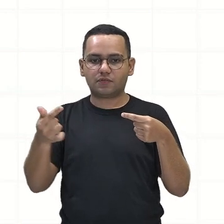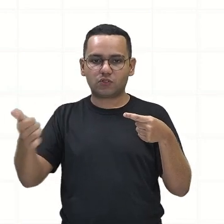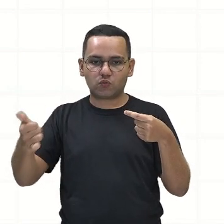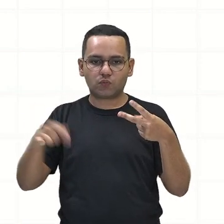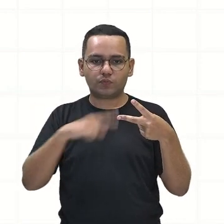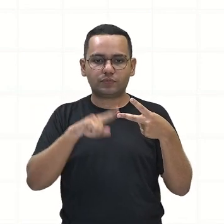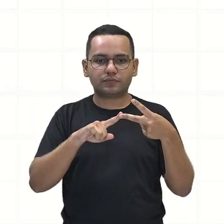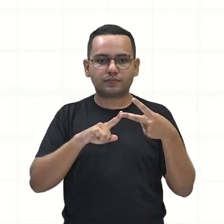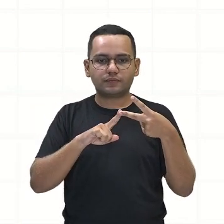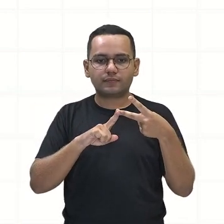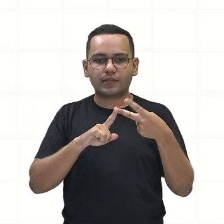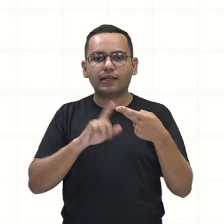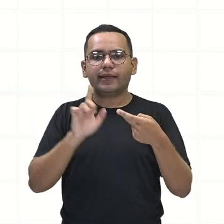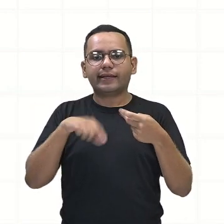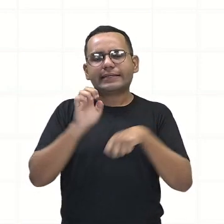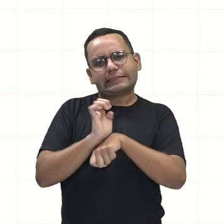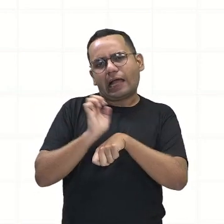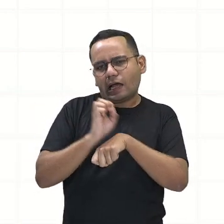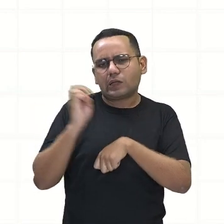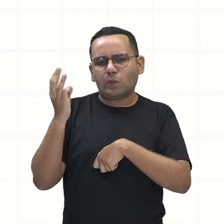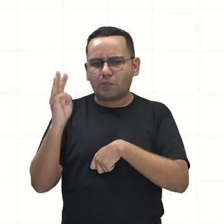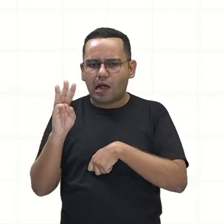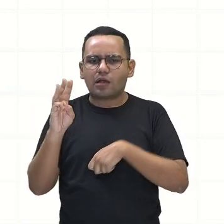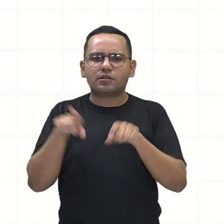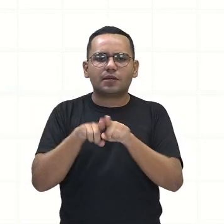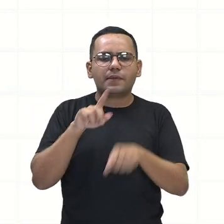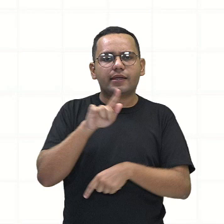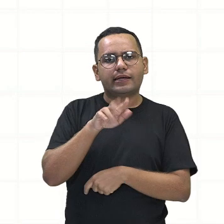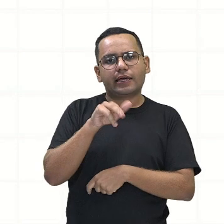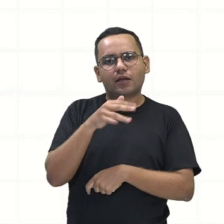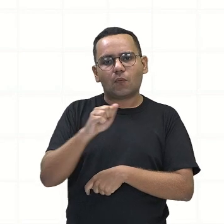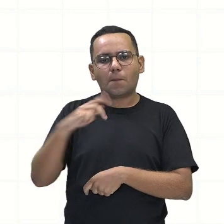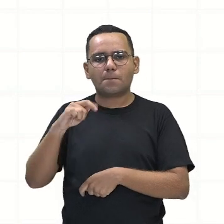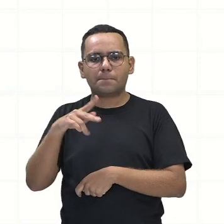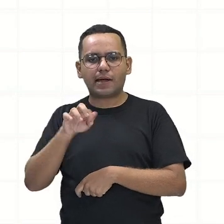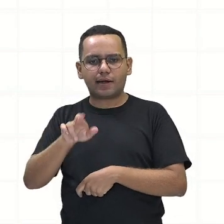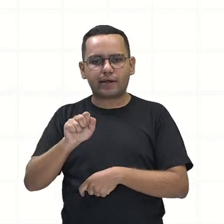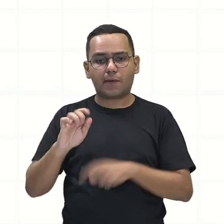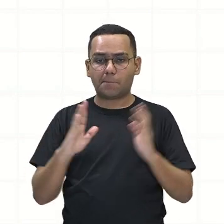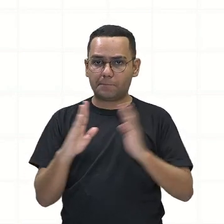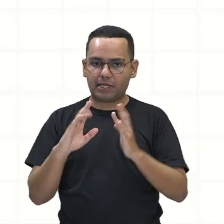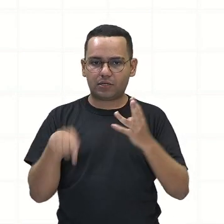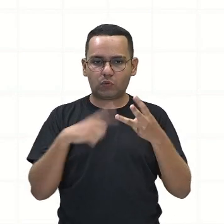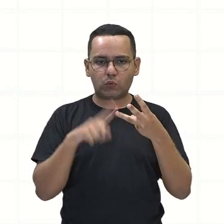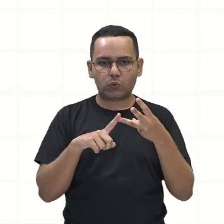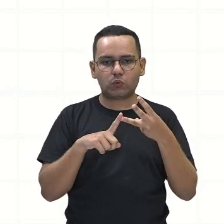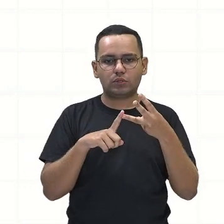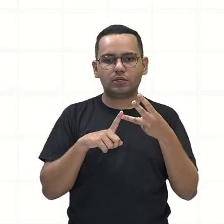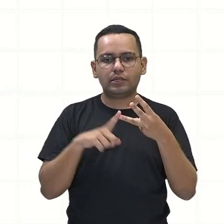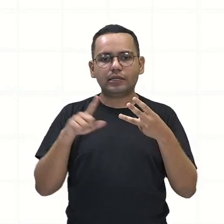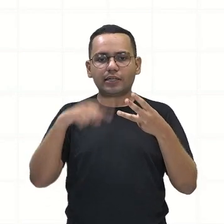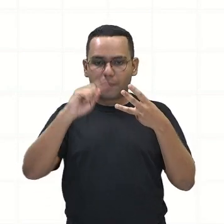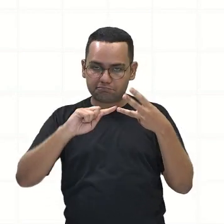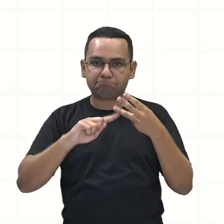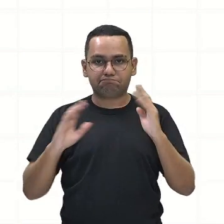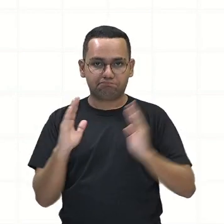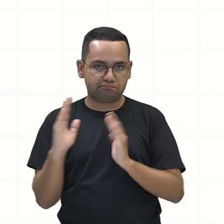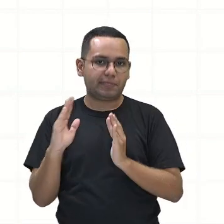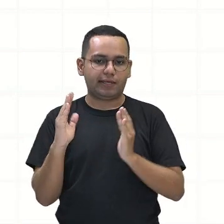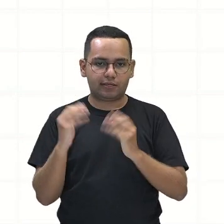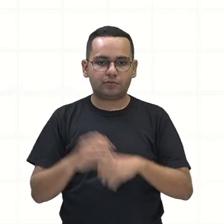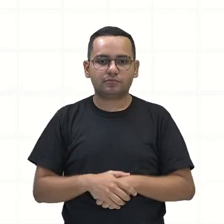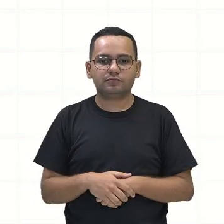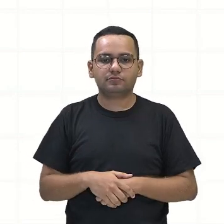Estado do Maranhão e Grão-Pará, em 1737, Estado do Grão-Pará e Maranhão, em 1751